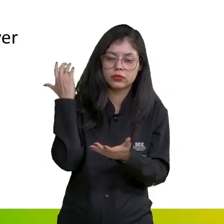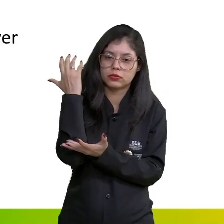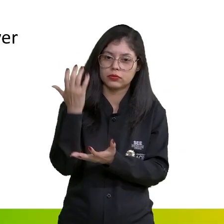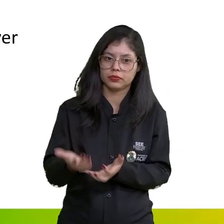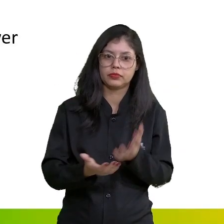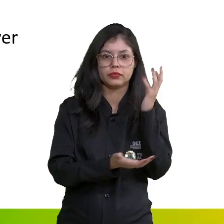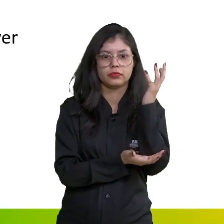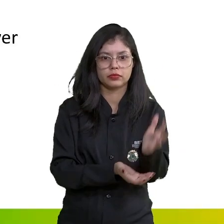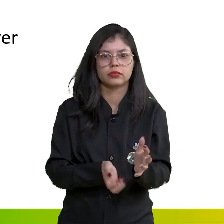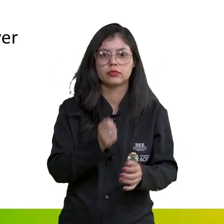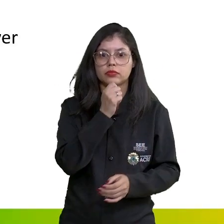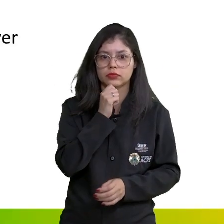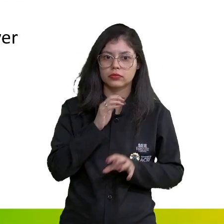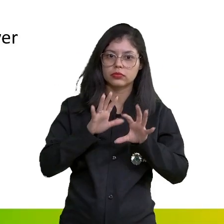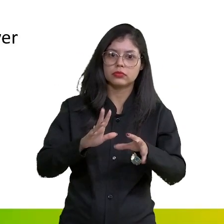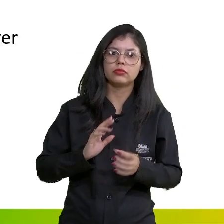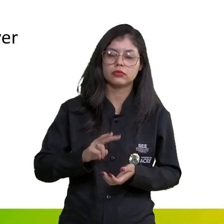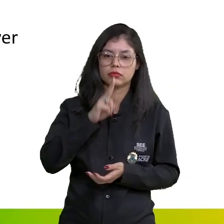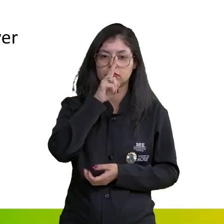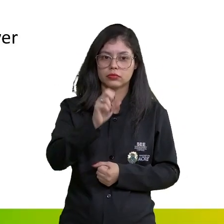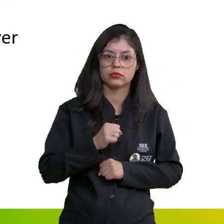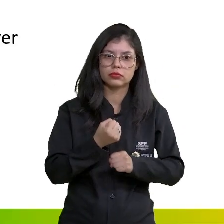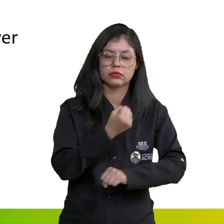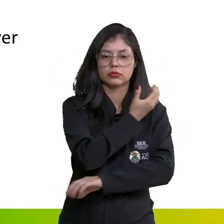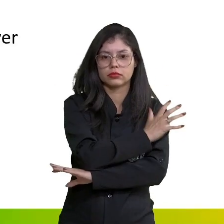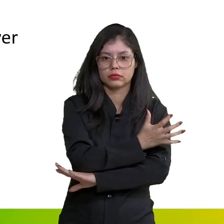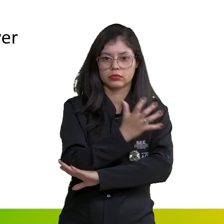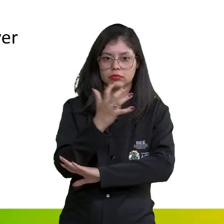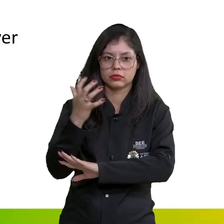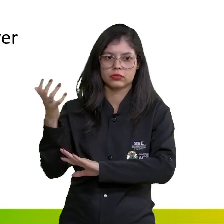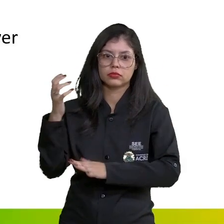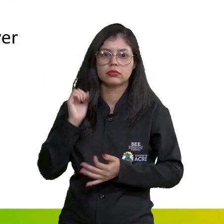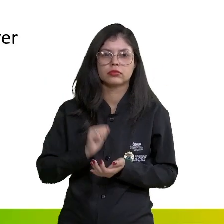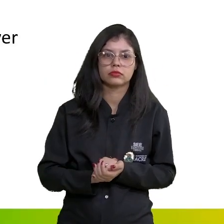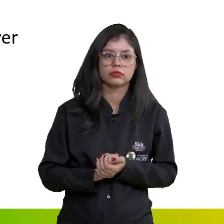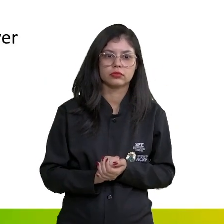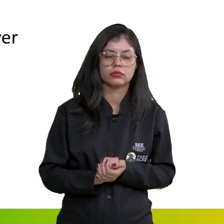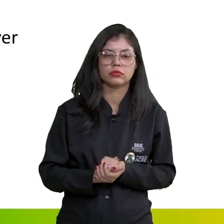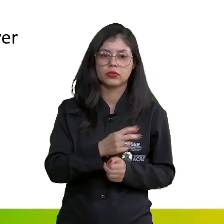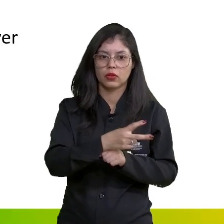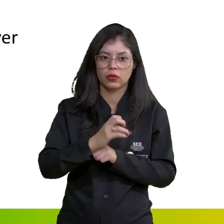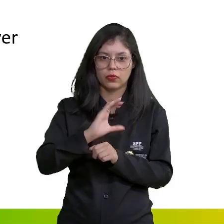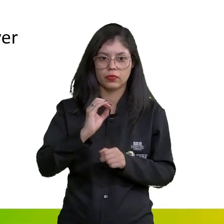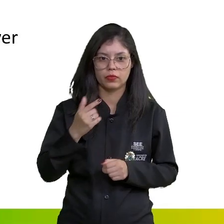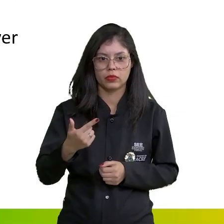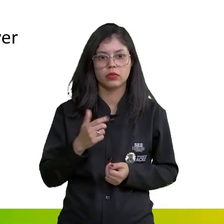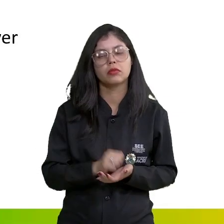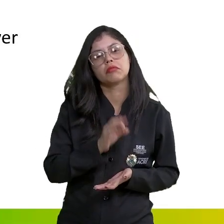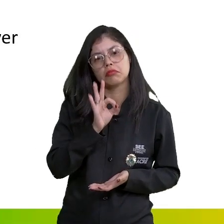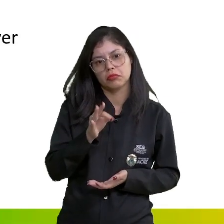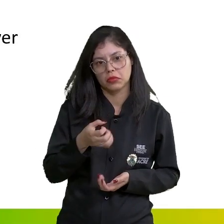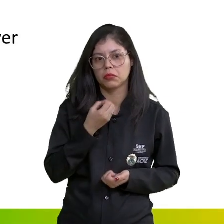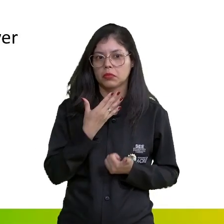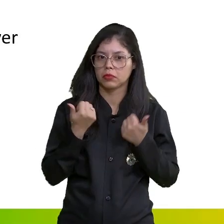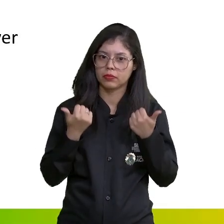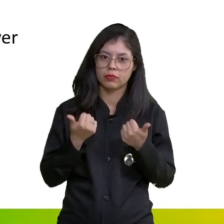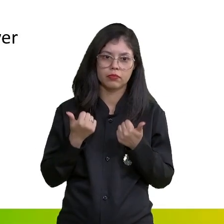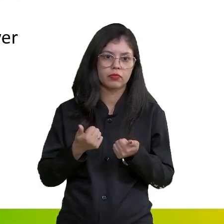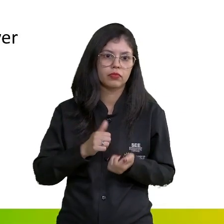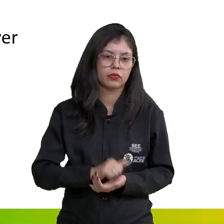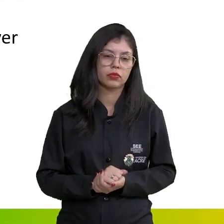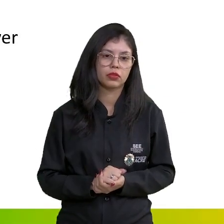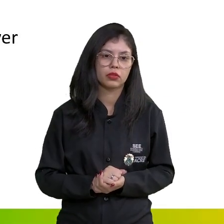Reduzir o desmatamento, mantendo-se assim o potencial da vegetação em absorver o CO2. Isso com certeza, pessoal, eu já até marco